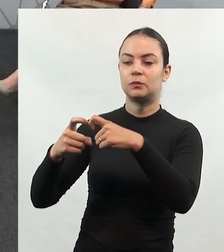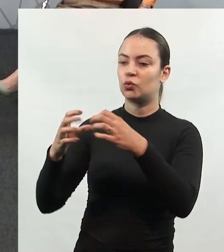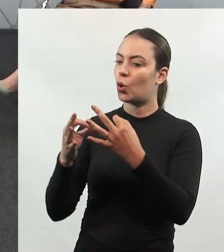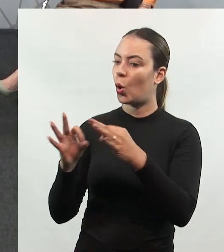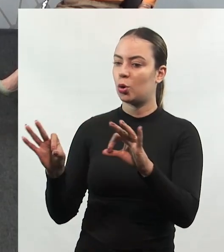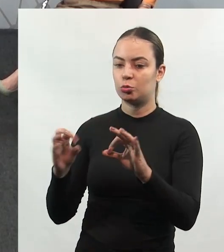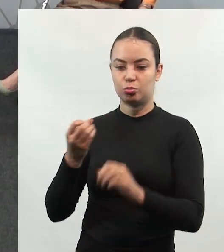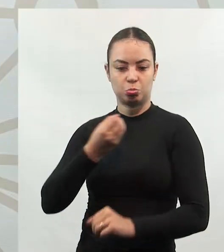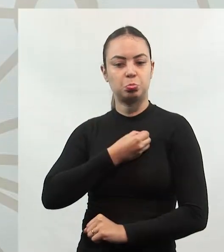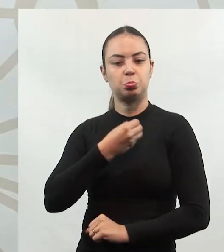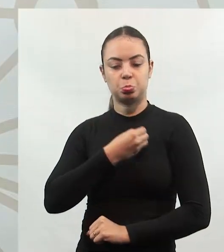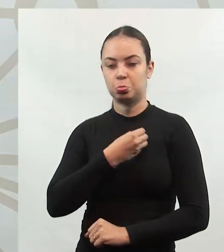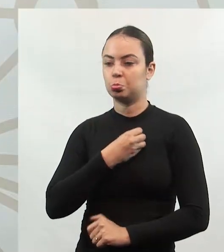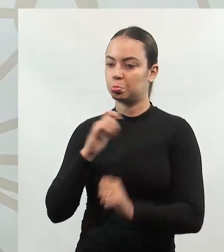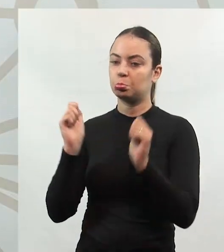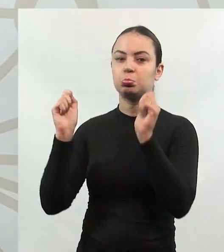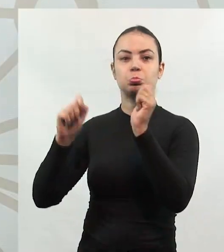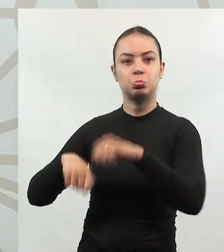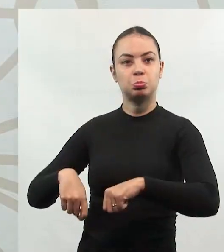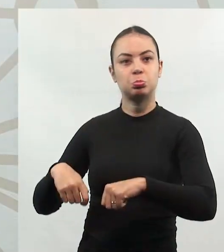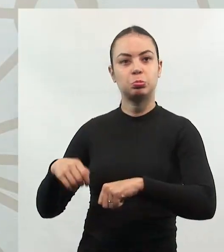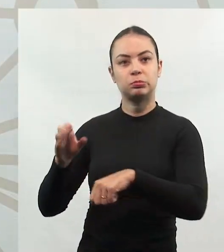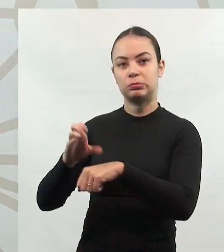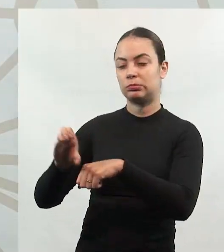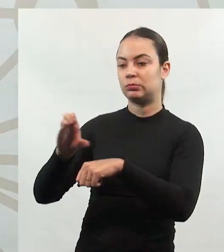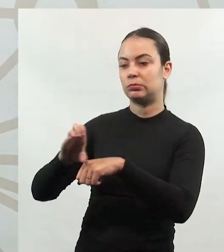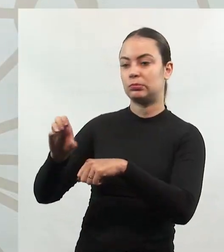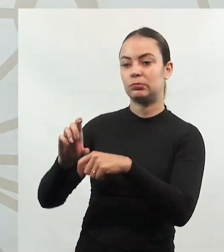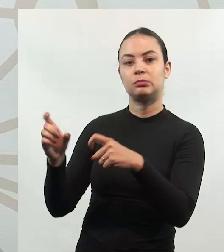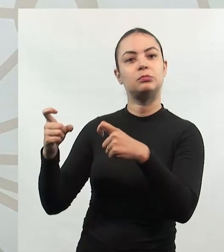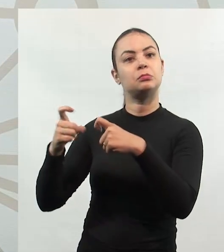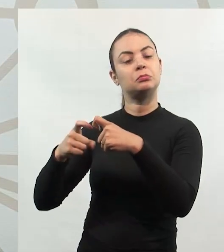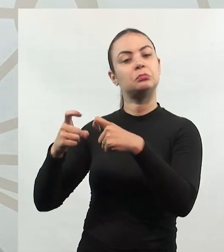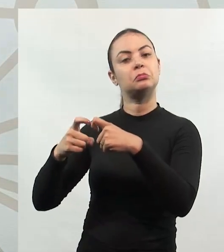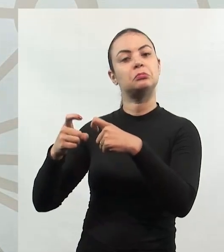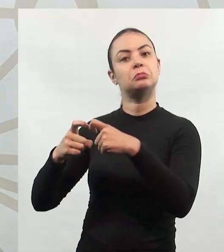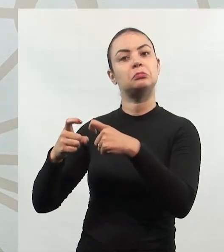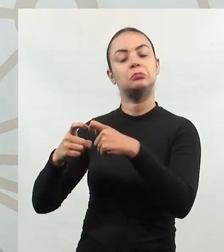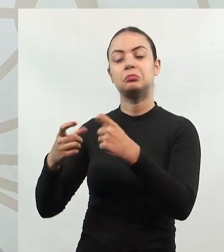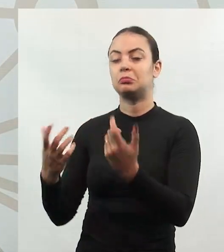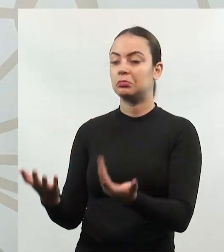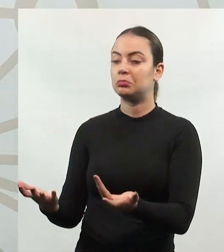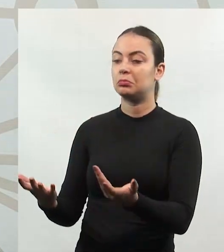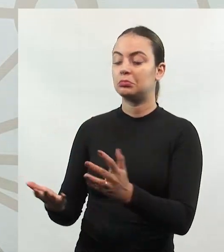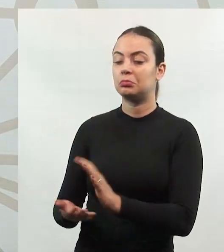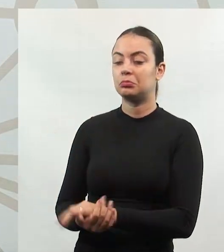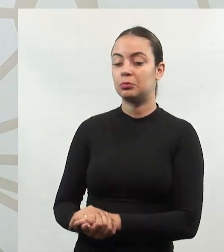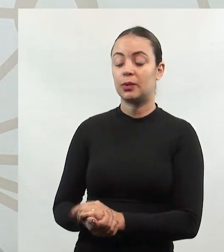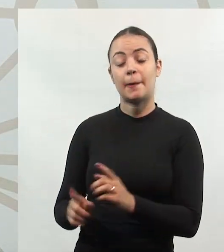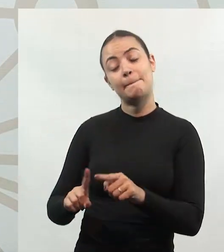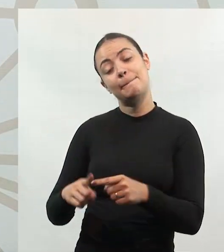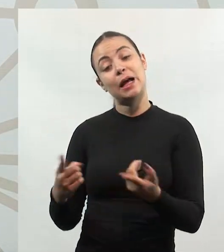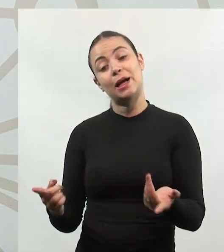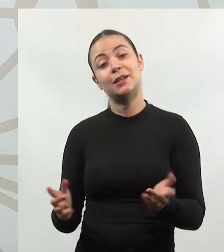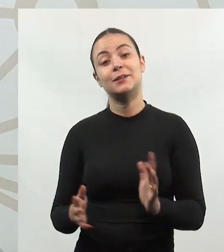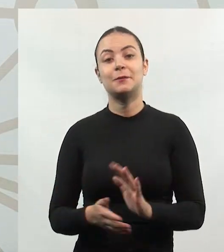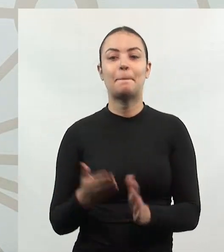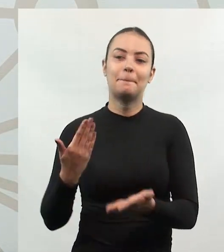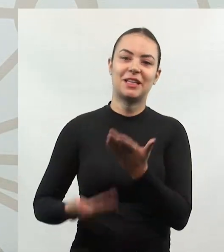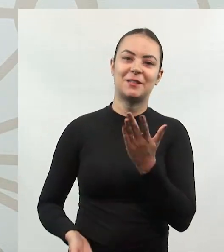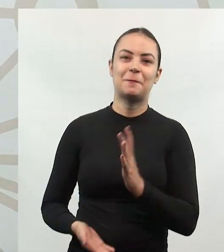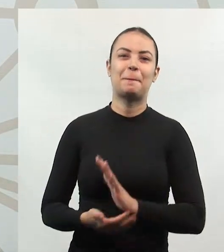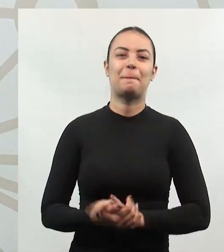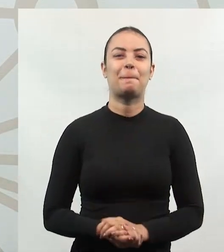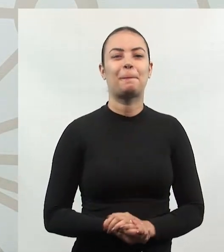tempo depois, que serviu até de consolo, porque se eu soubesse disso um mês depois, eu acho que não sei. Mas eu tinha sido